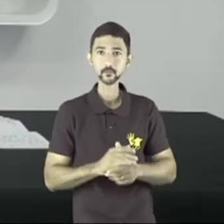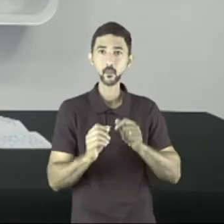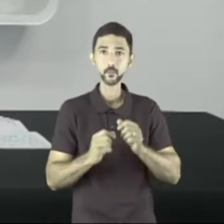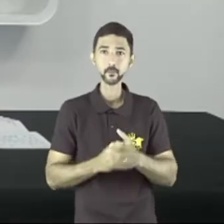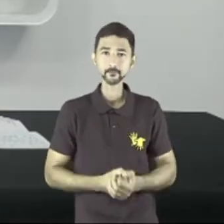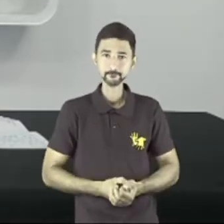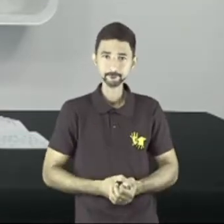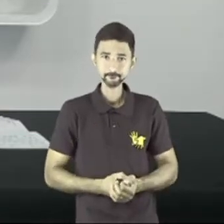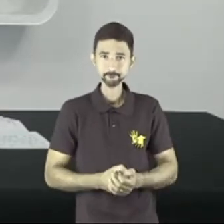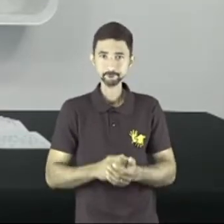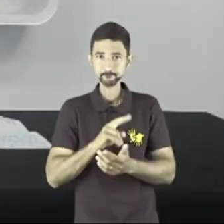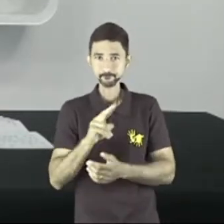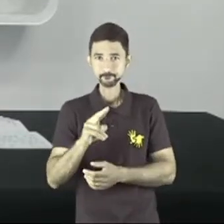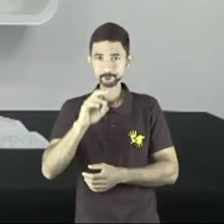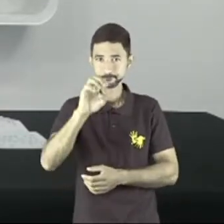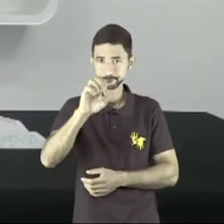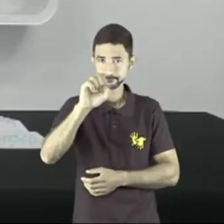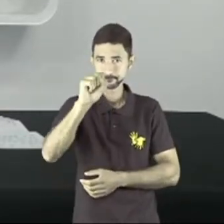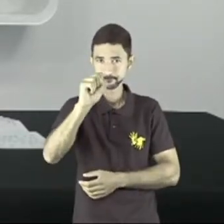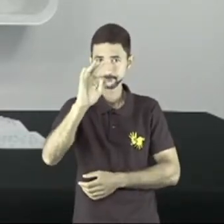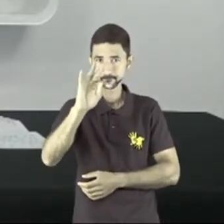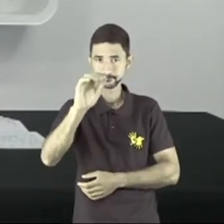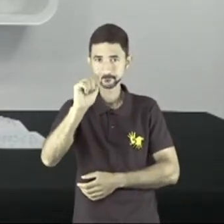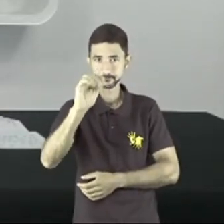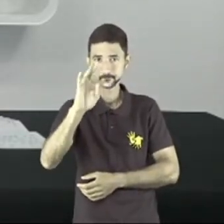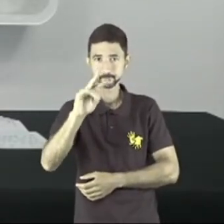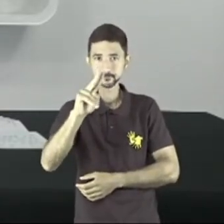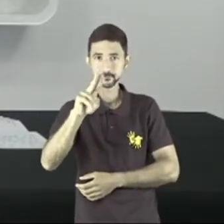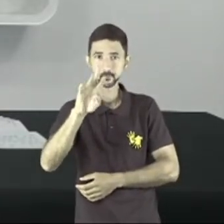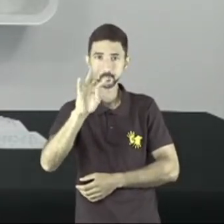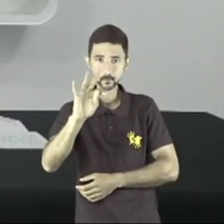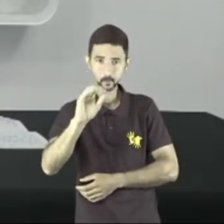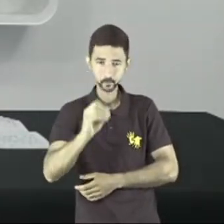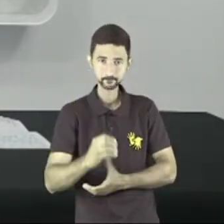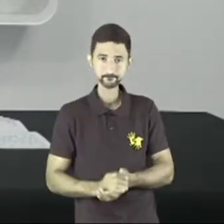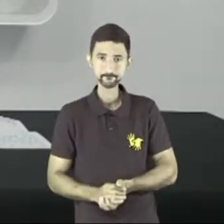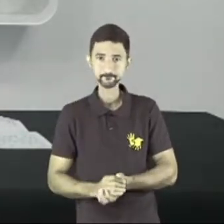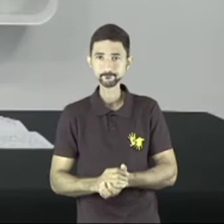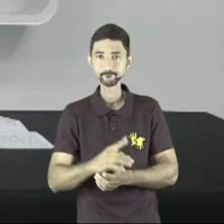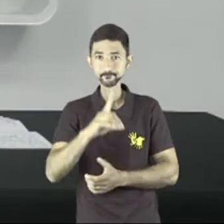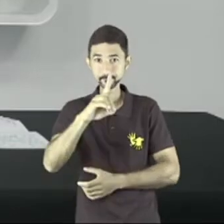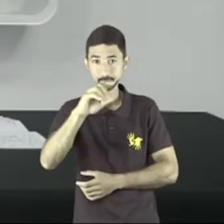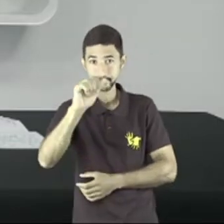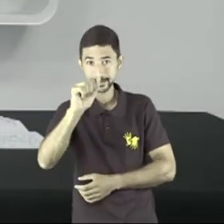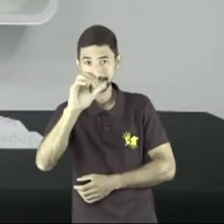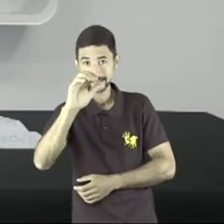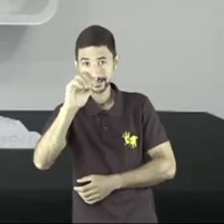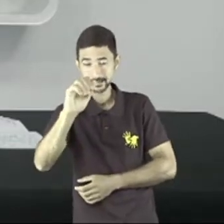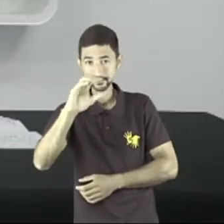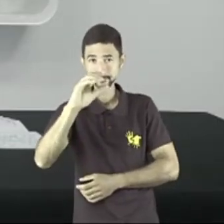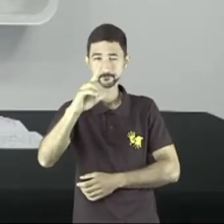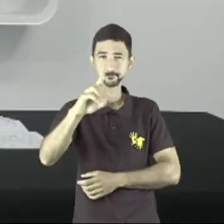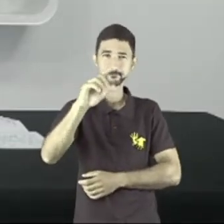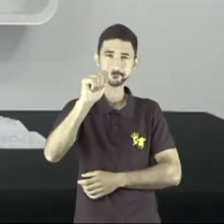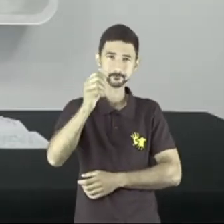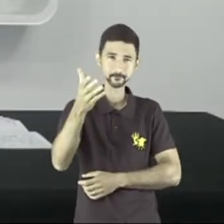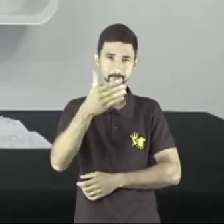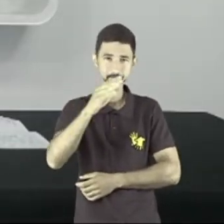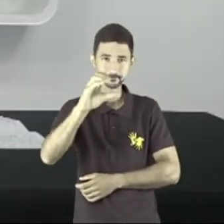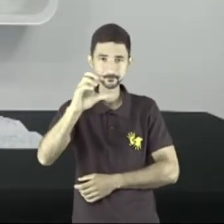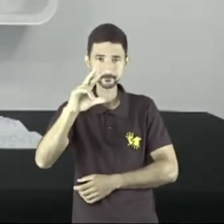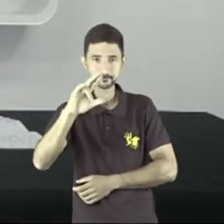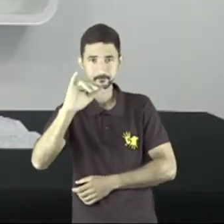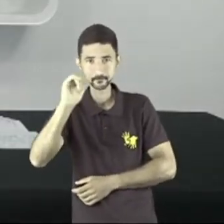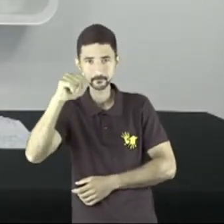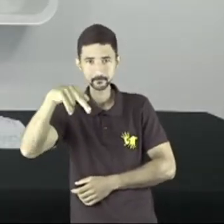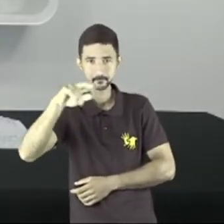chamado de Estatuto da Criança, C de criança,